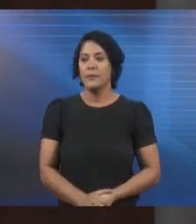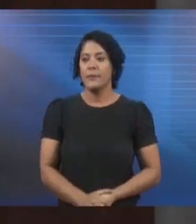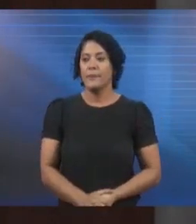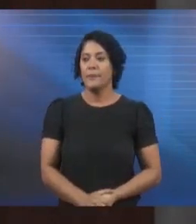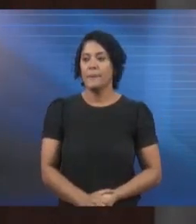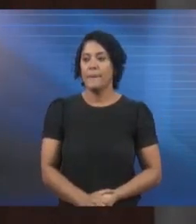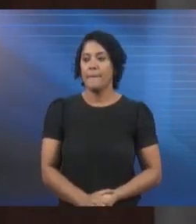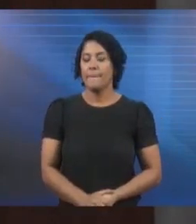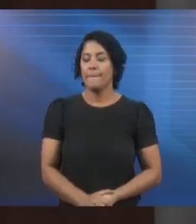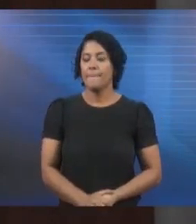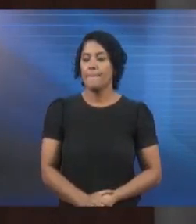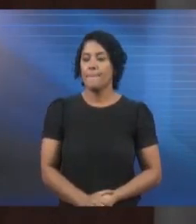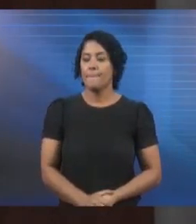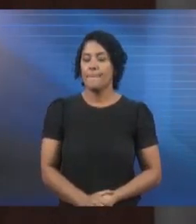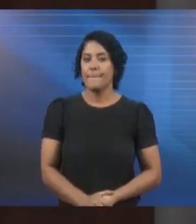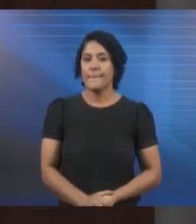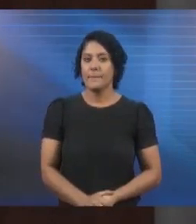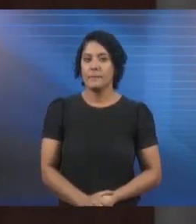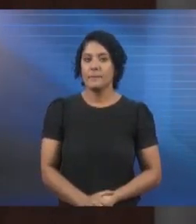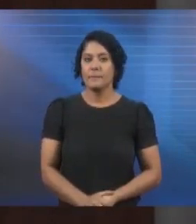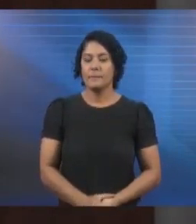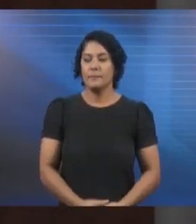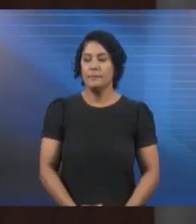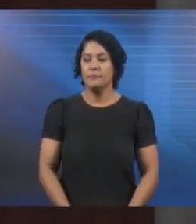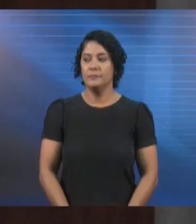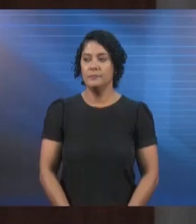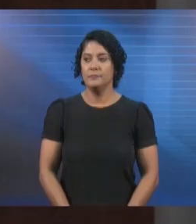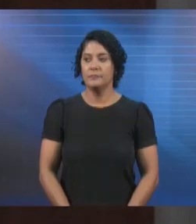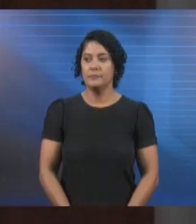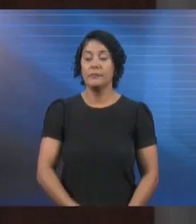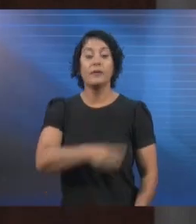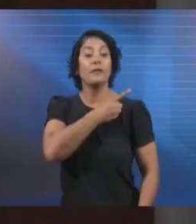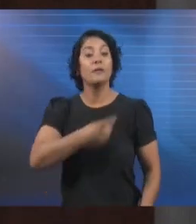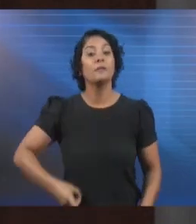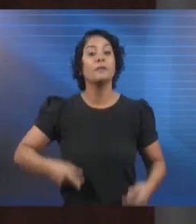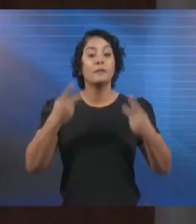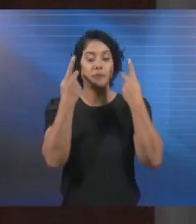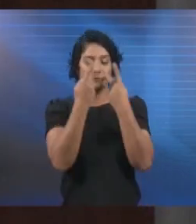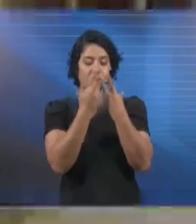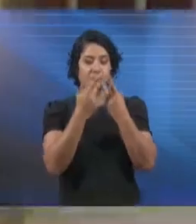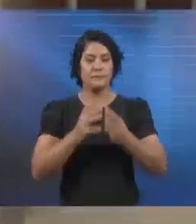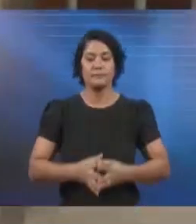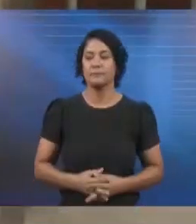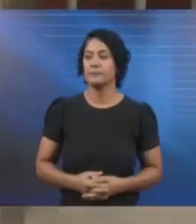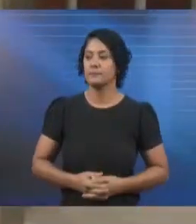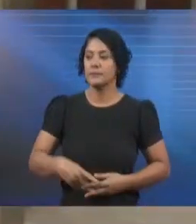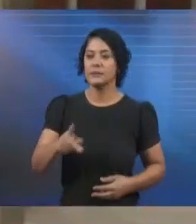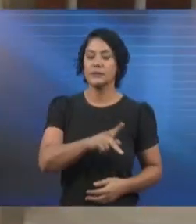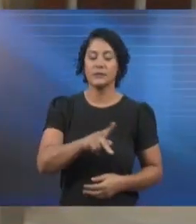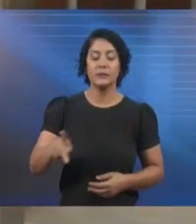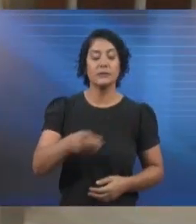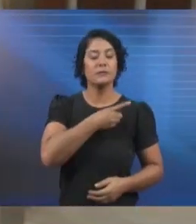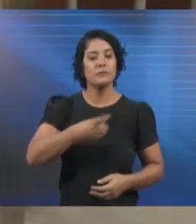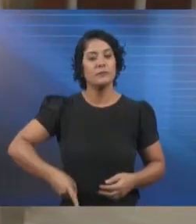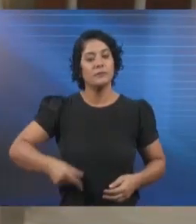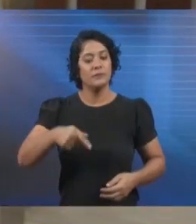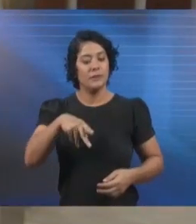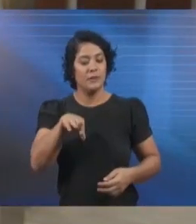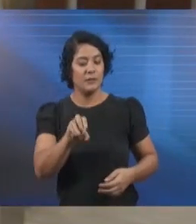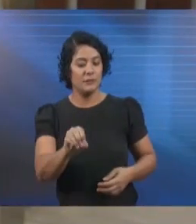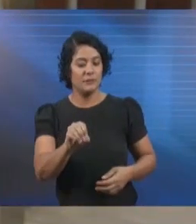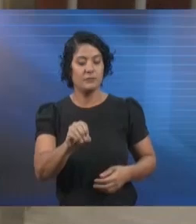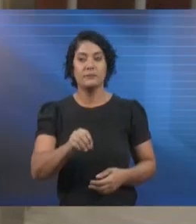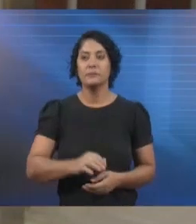paraim eu cada eui ele com a palavra o deputado Hermano Moraes senhor presidente Deputado Galeno tor